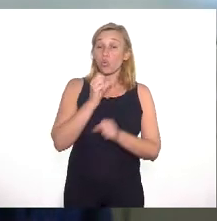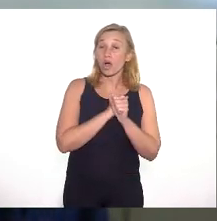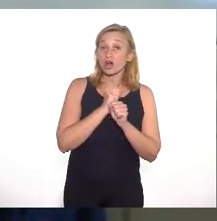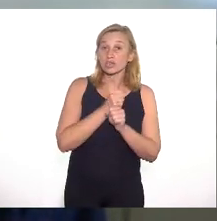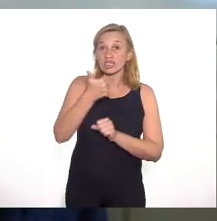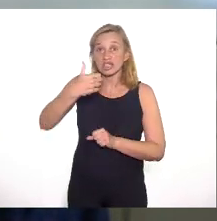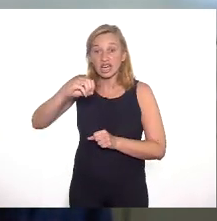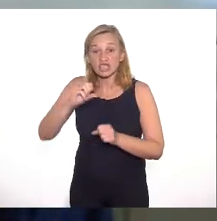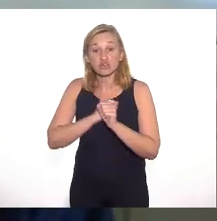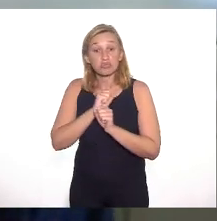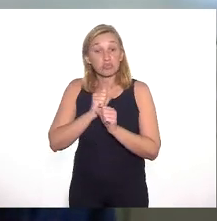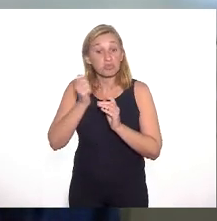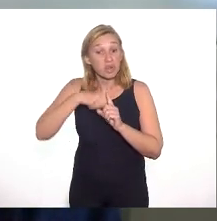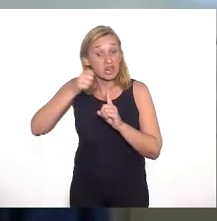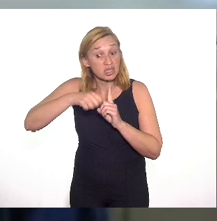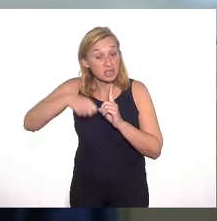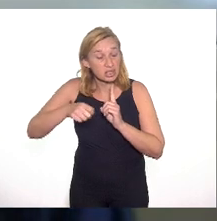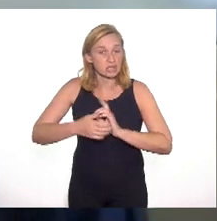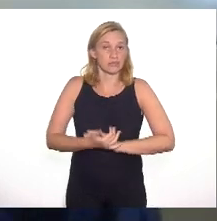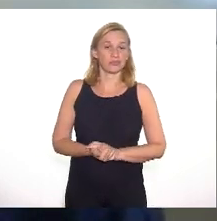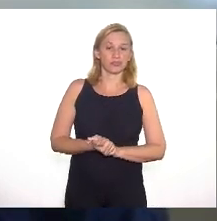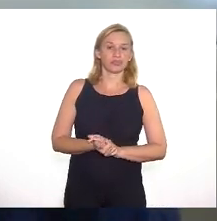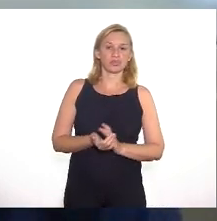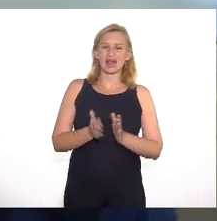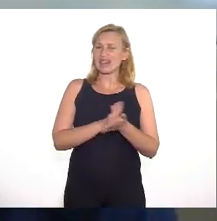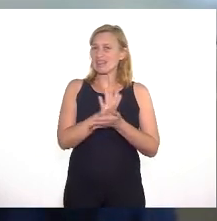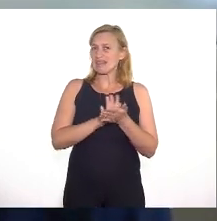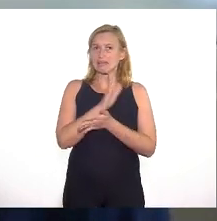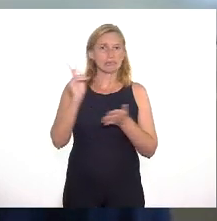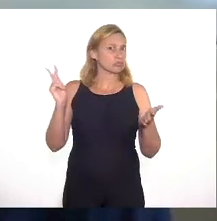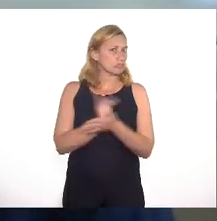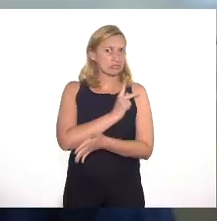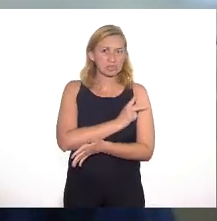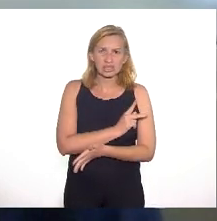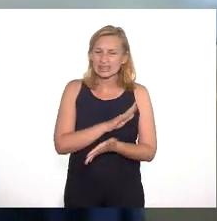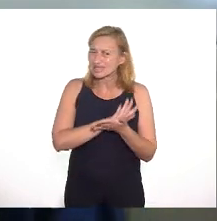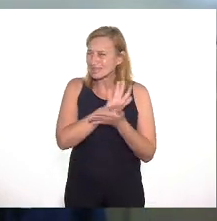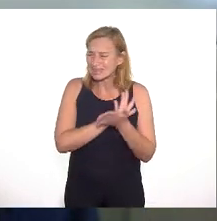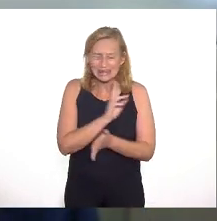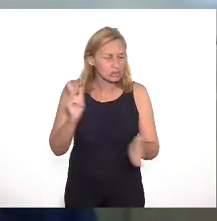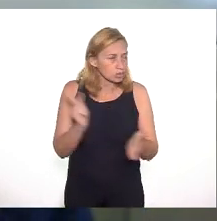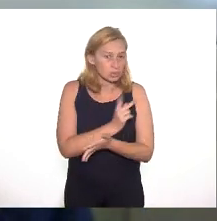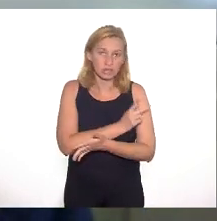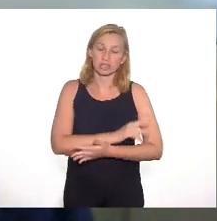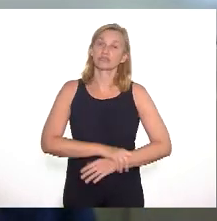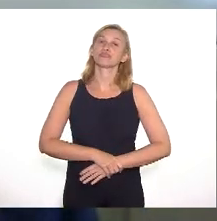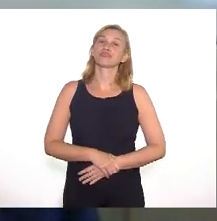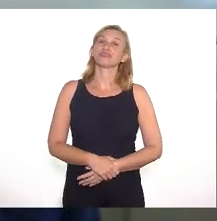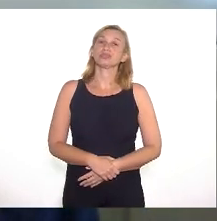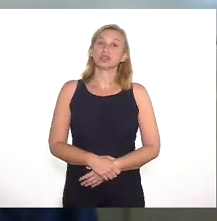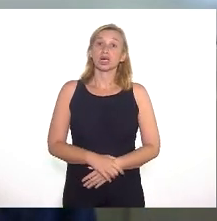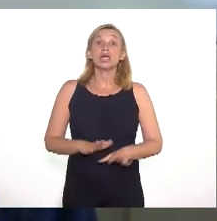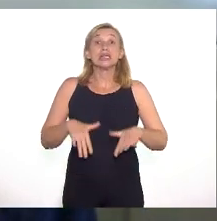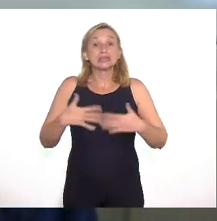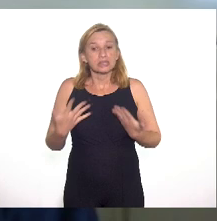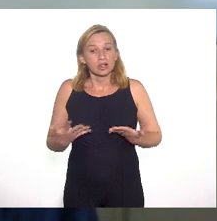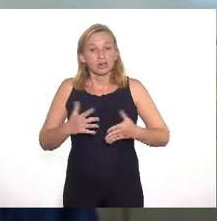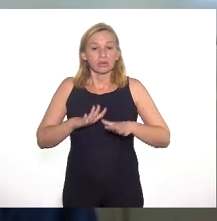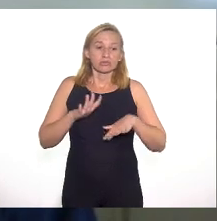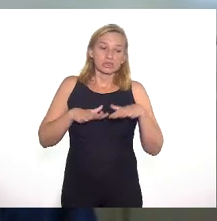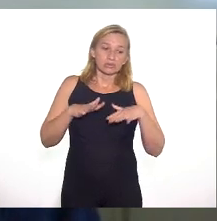passou e nada aconteceu. Nada aconteceu. Então, mais ou